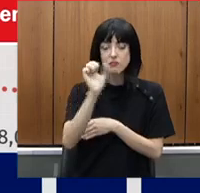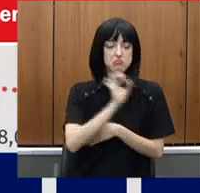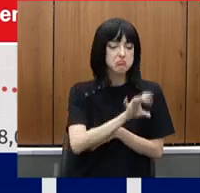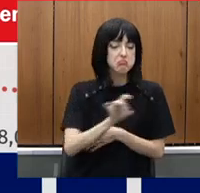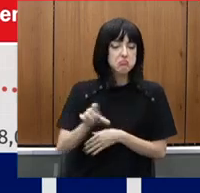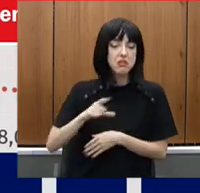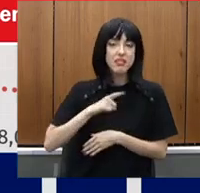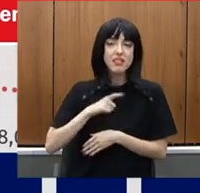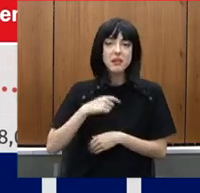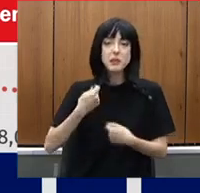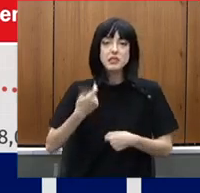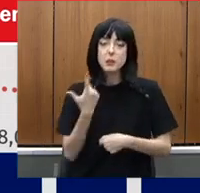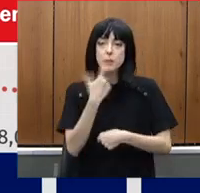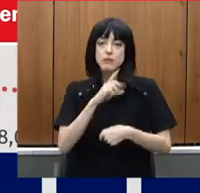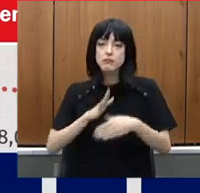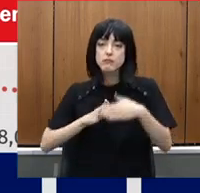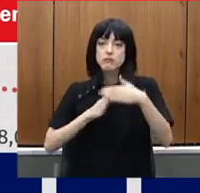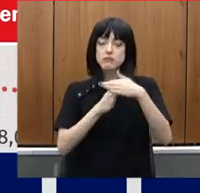inclusive